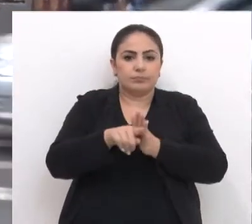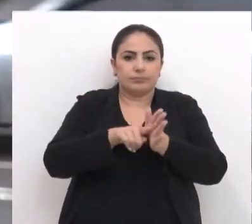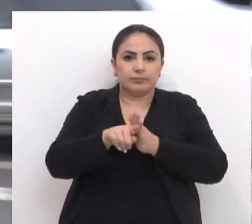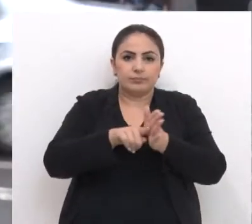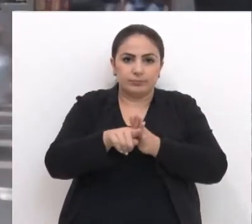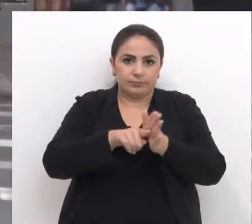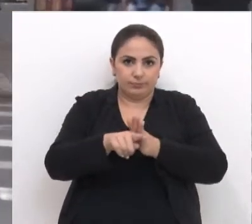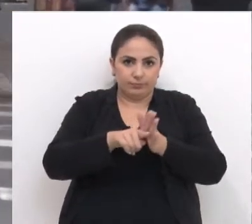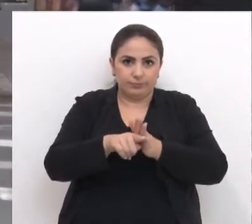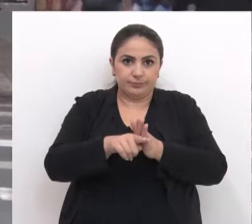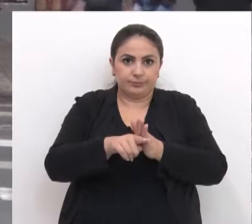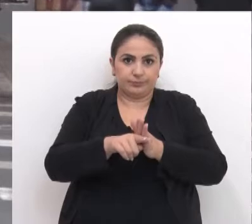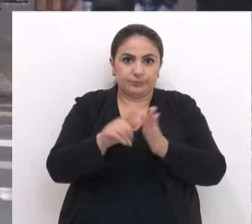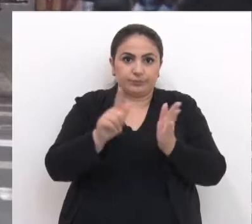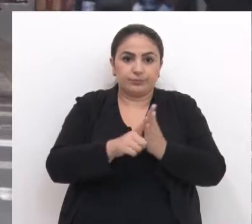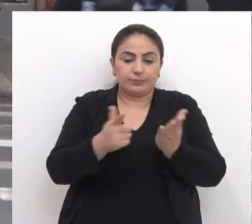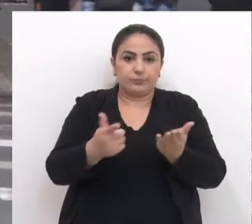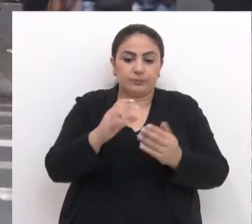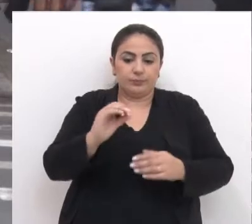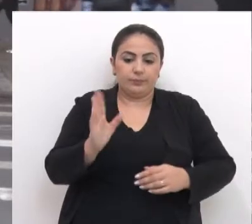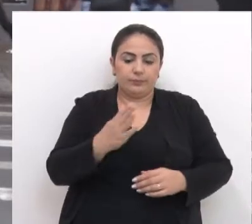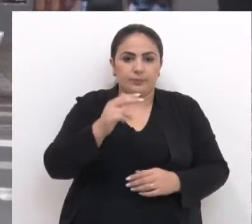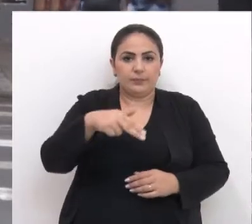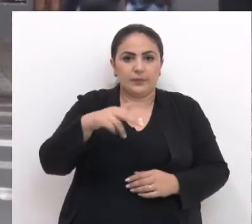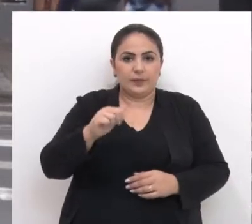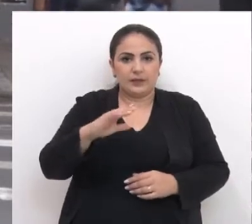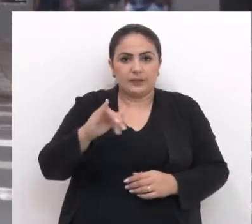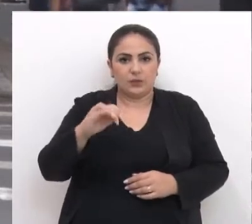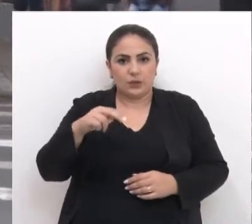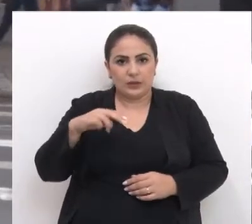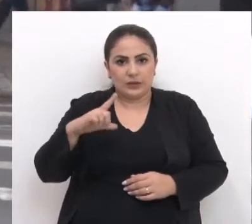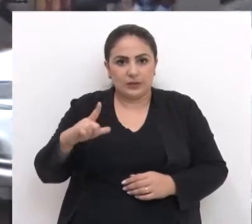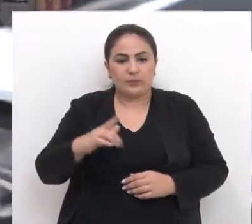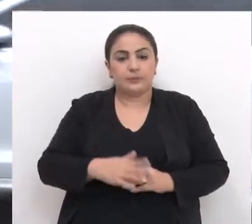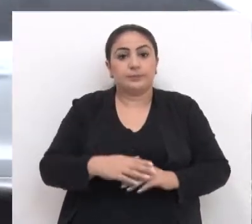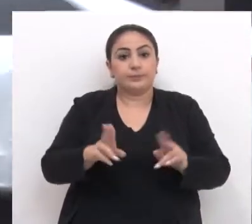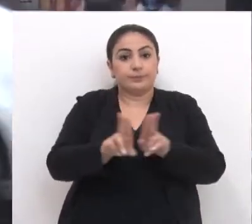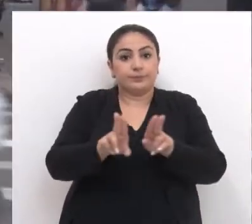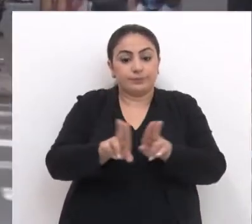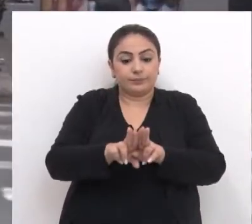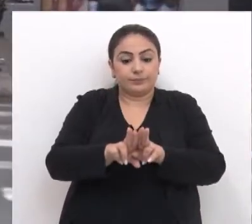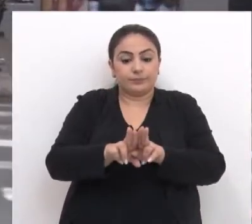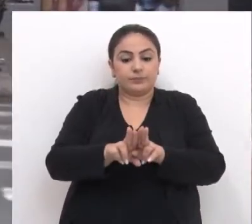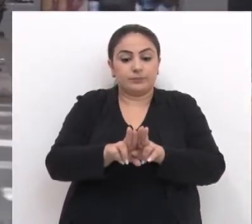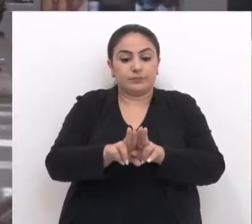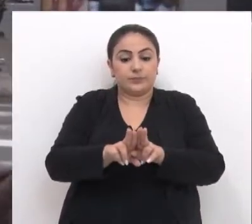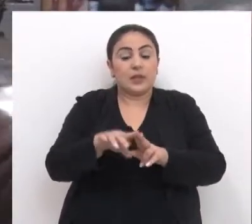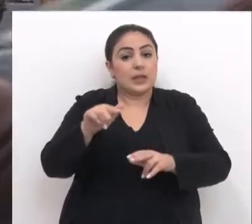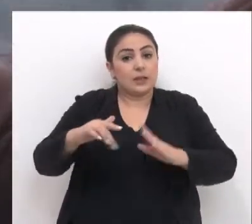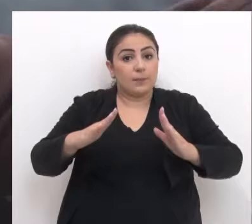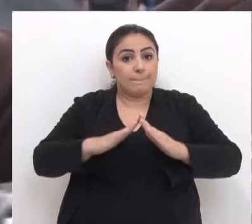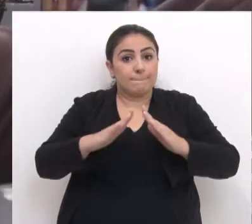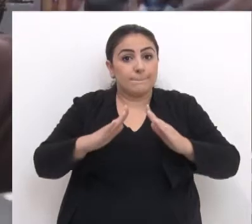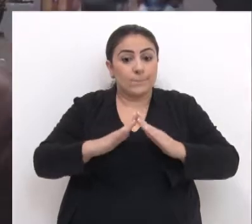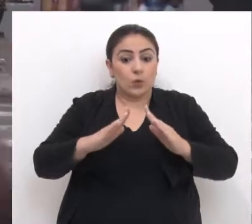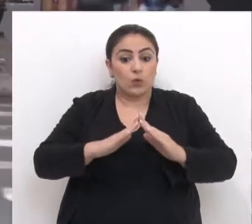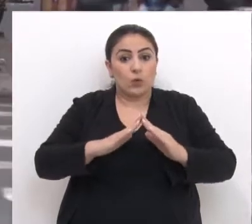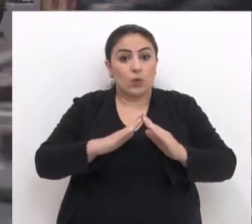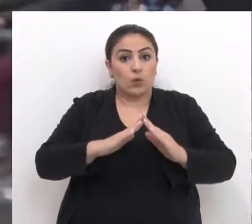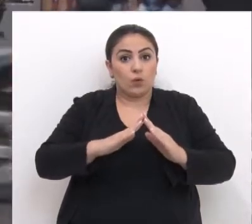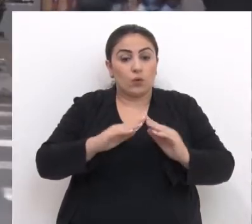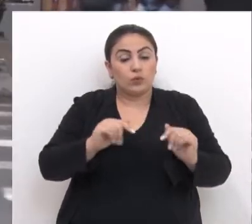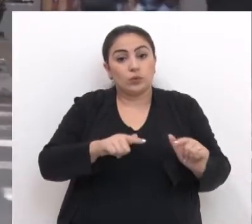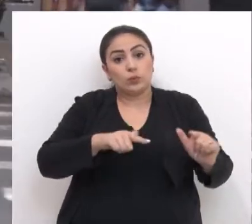através da pesquisa no Jornal O Nacional, aqui no Instituto Histórico da UPF, que ele morou ao